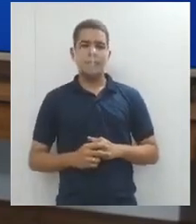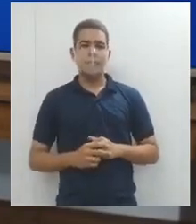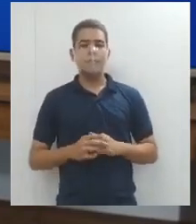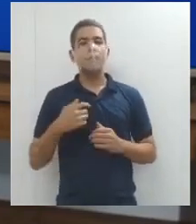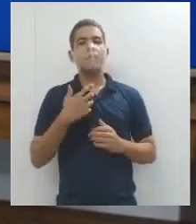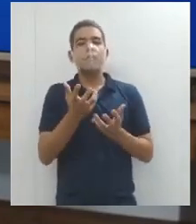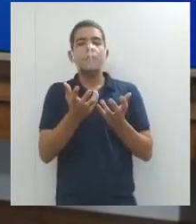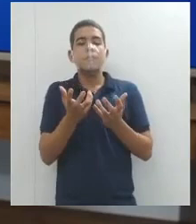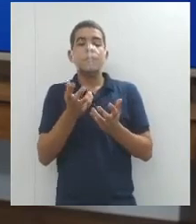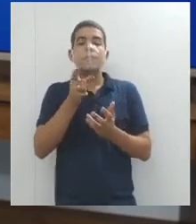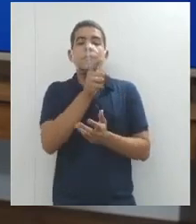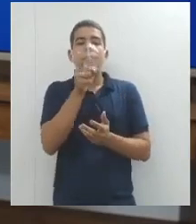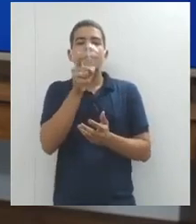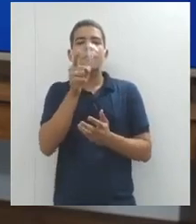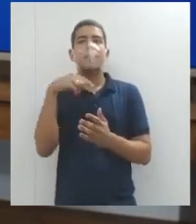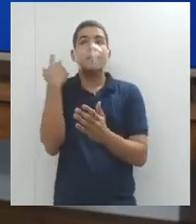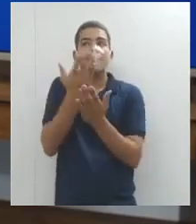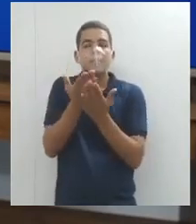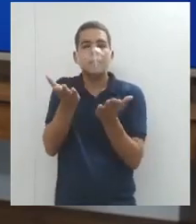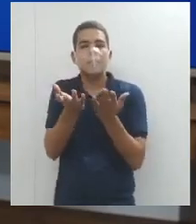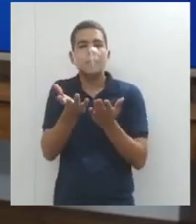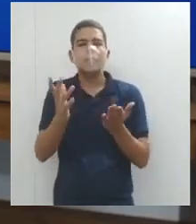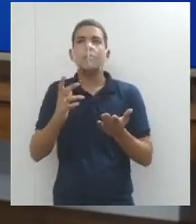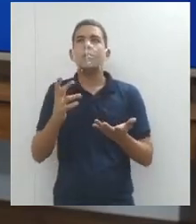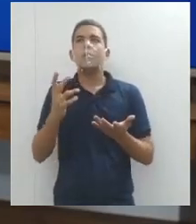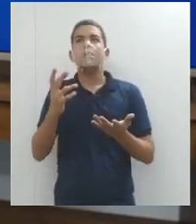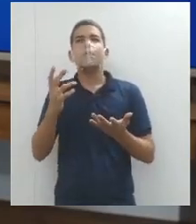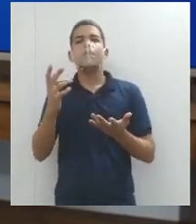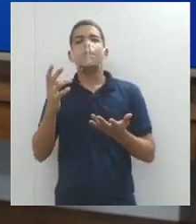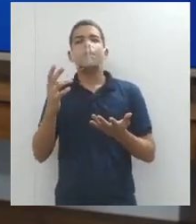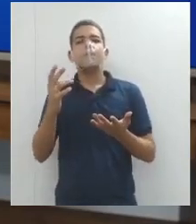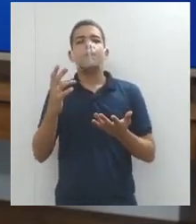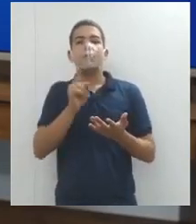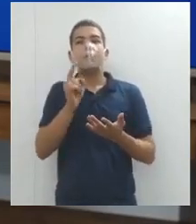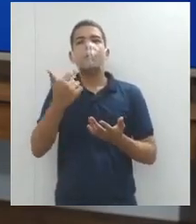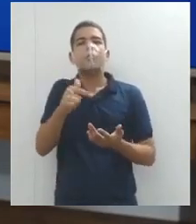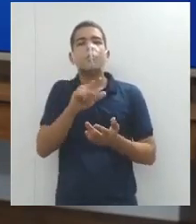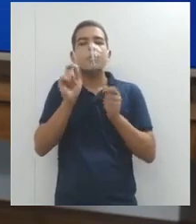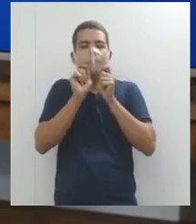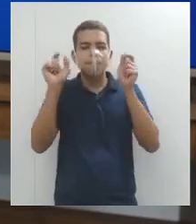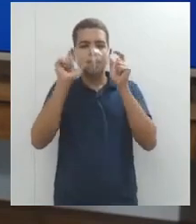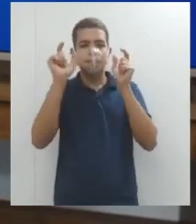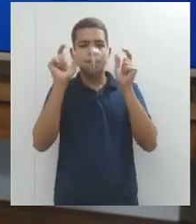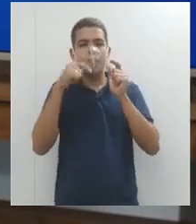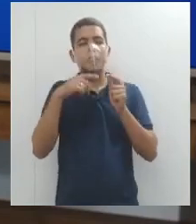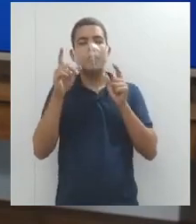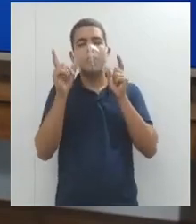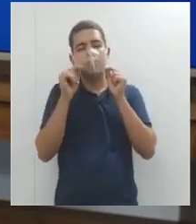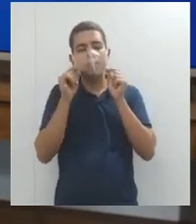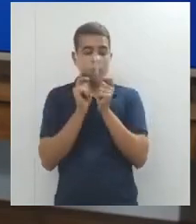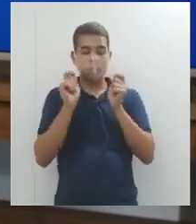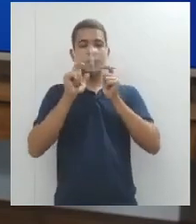eu quero que, se você até hoje não teve esse alerta, não despertou para